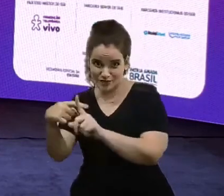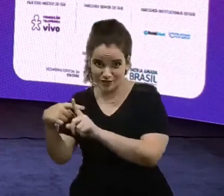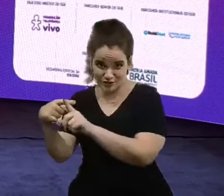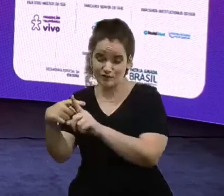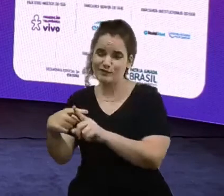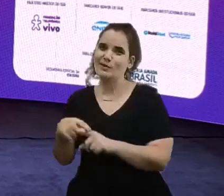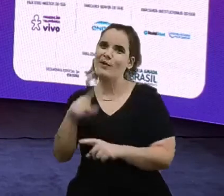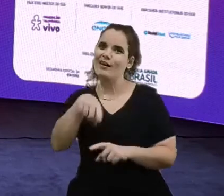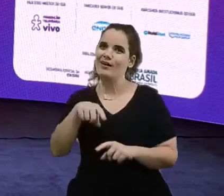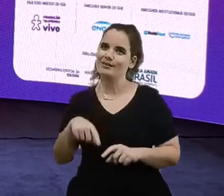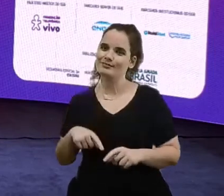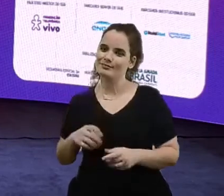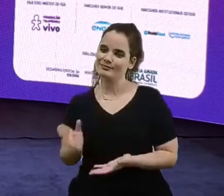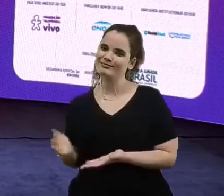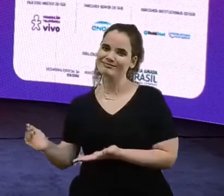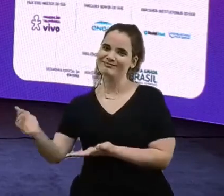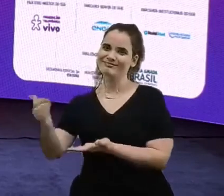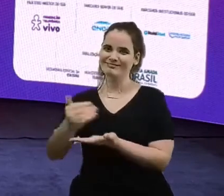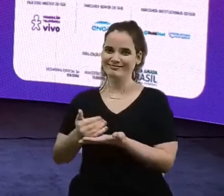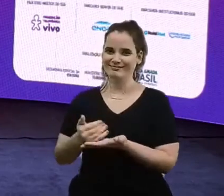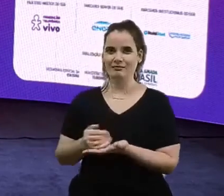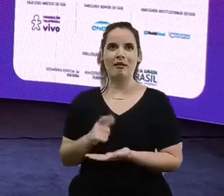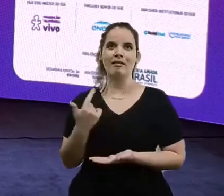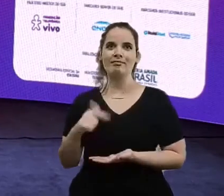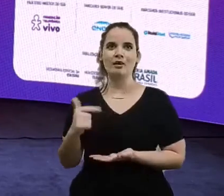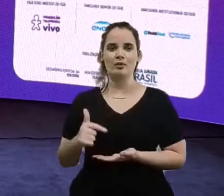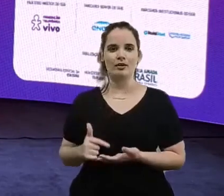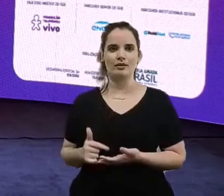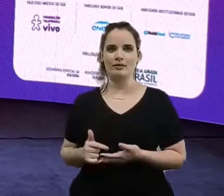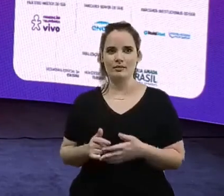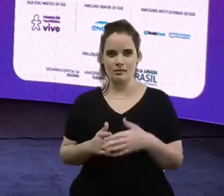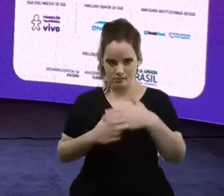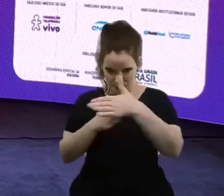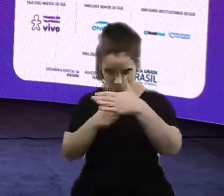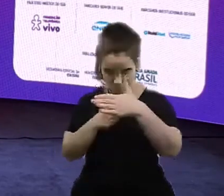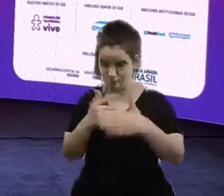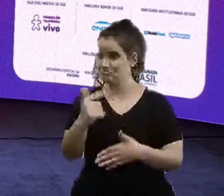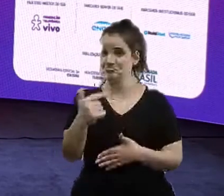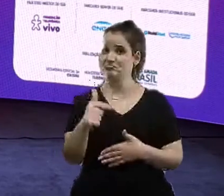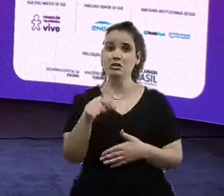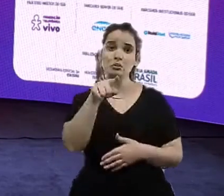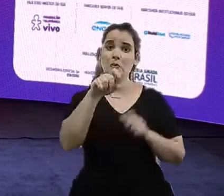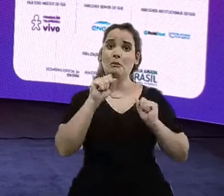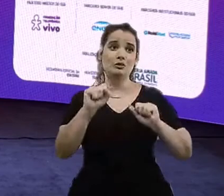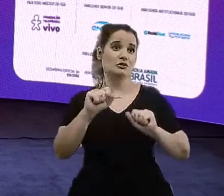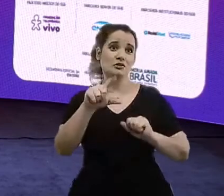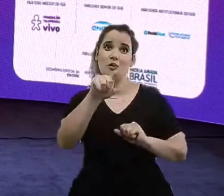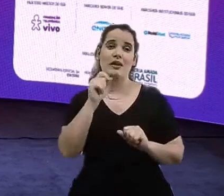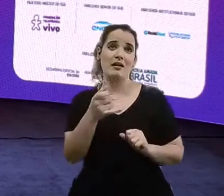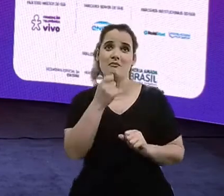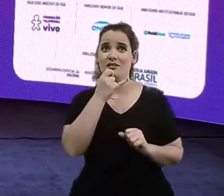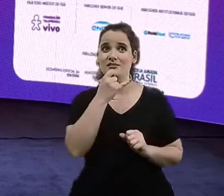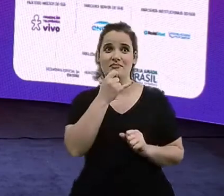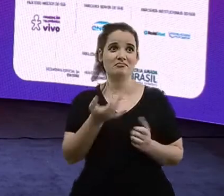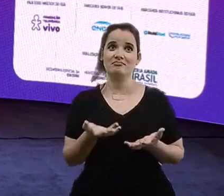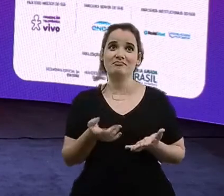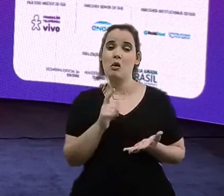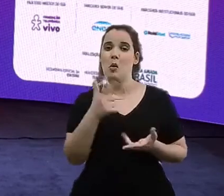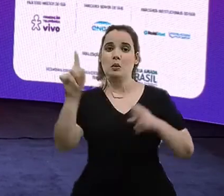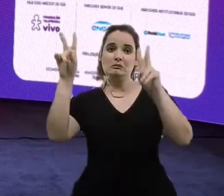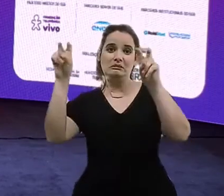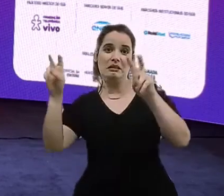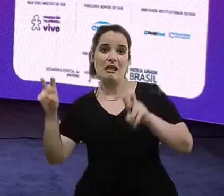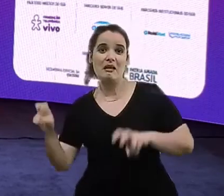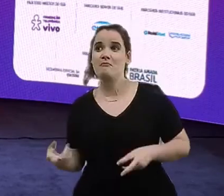não existe uma caixa, não existem limites, e podemos escolher o tópico, podemos escolher a organização com a qual discutir